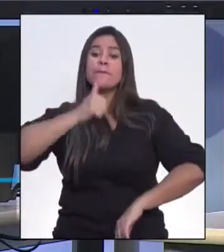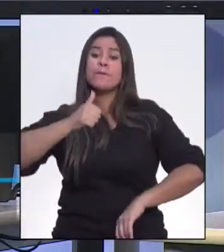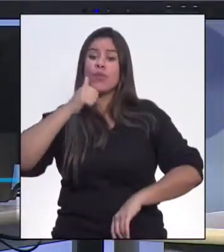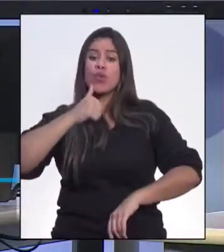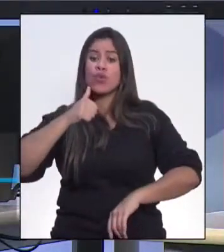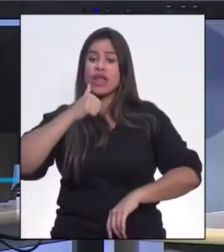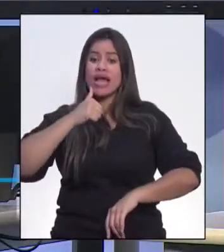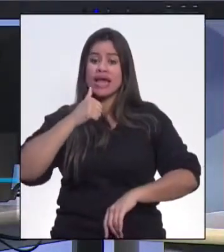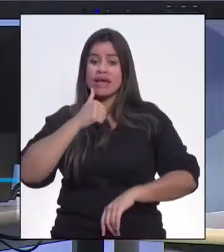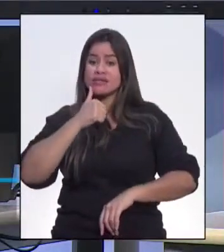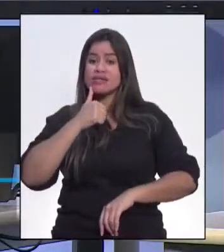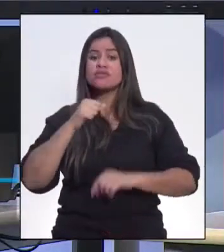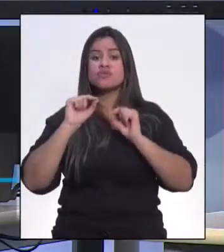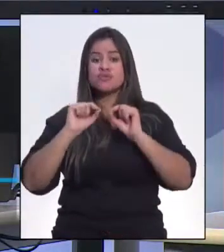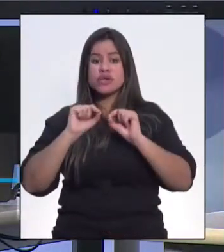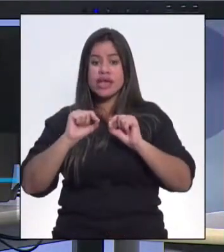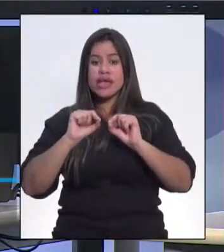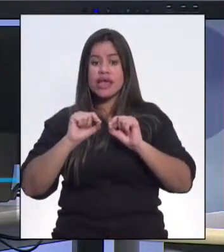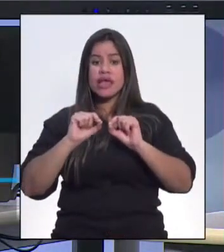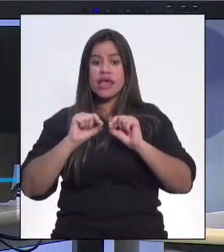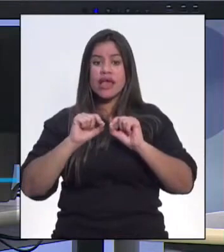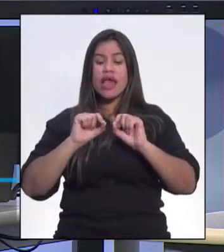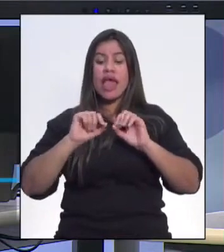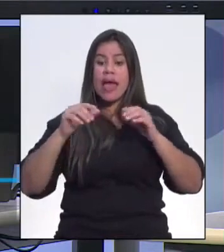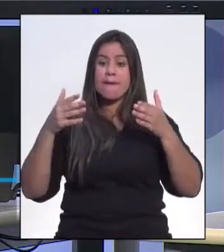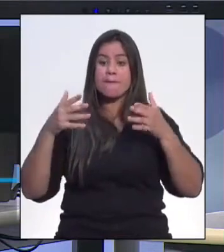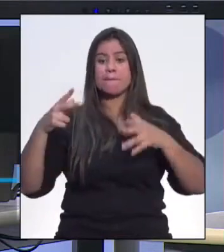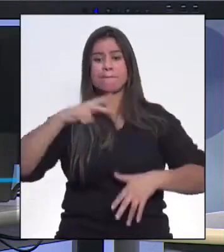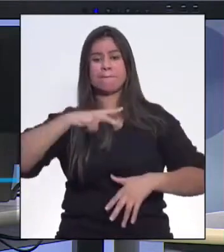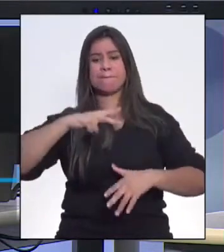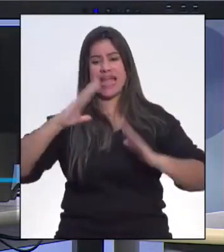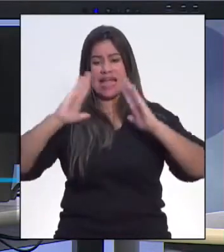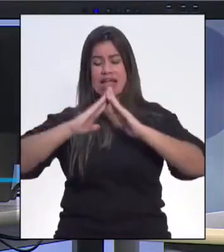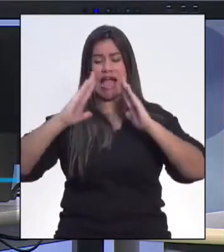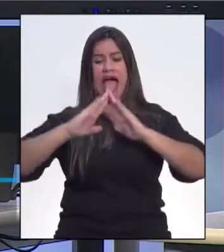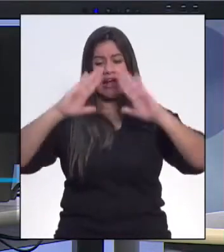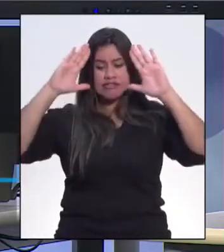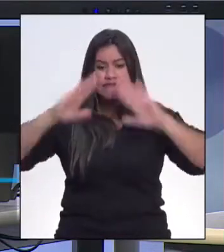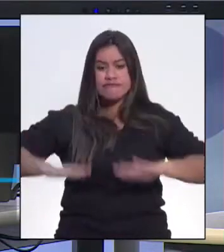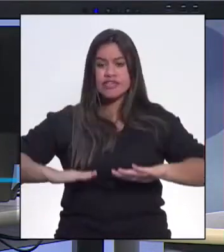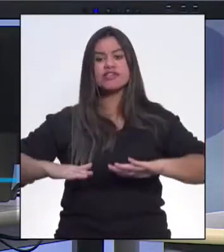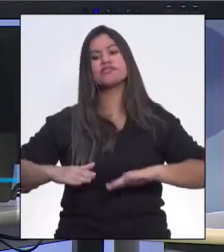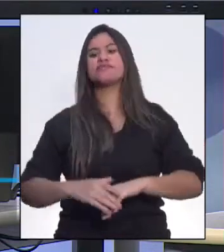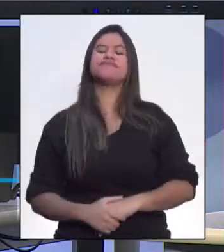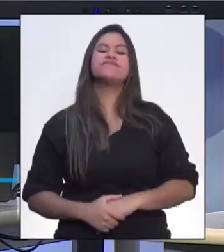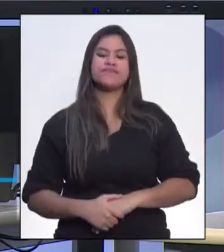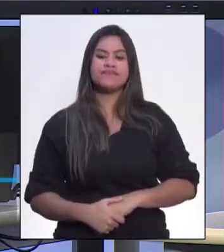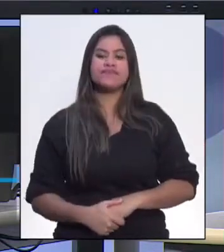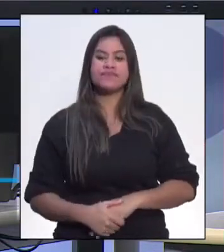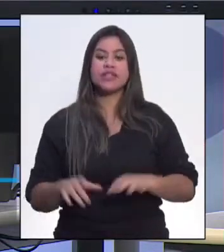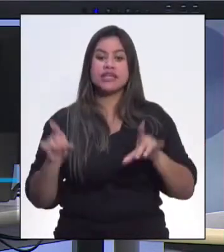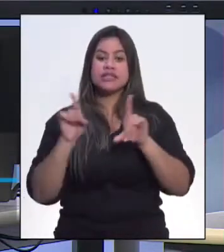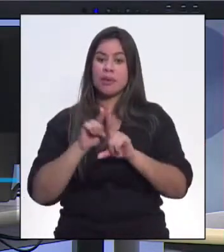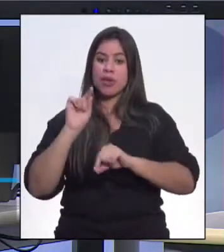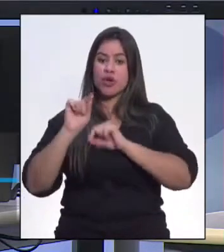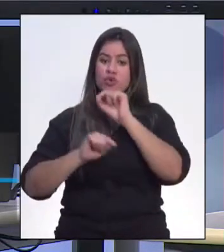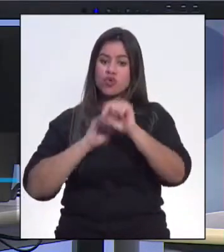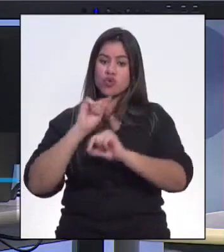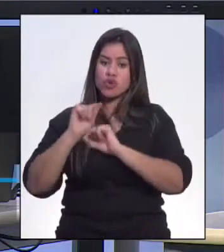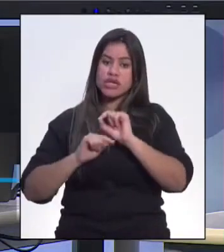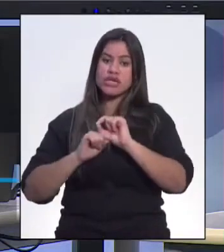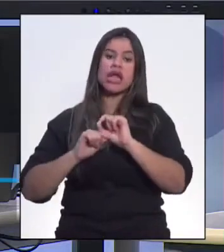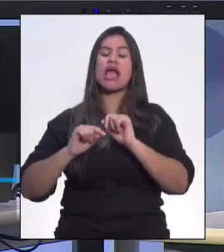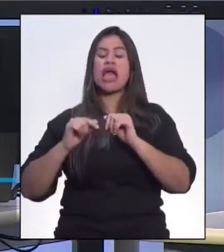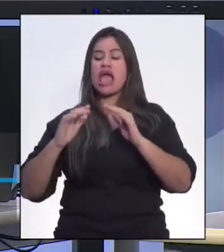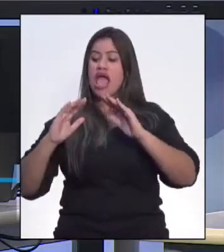eram destinadas às mulheres o mundo privado, doméstico da casa, e a sua colocação pública, a sua saída